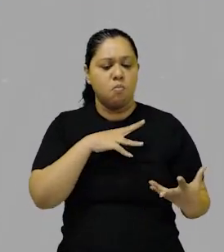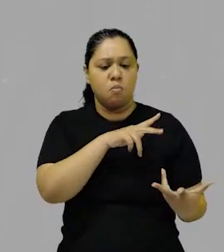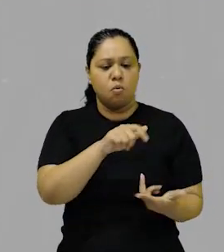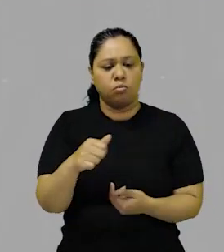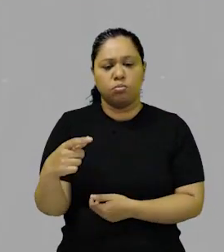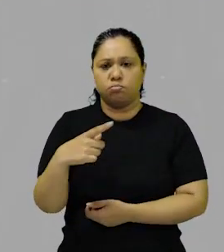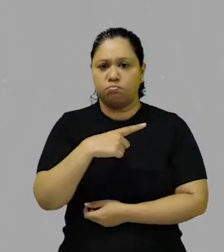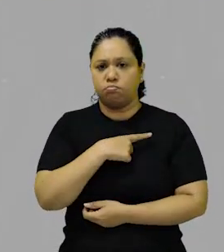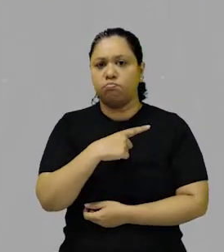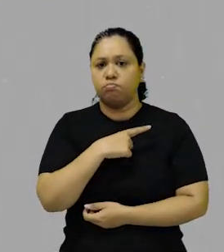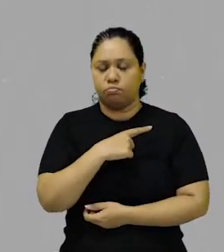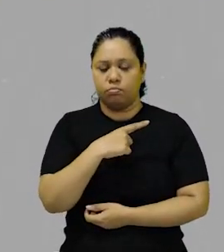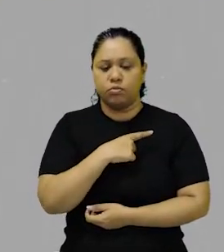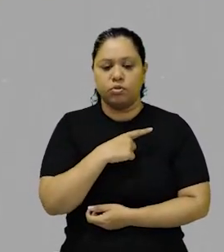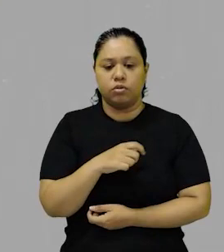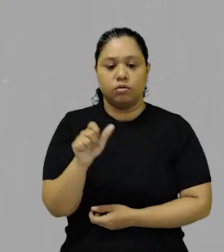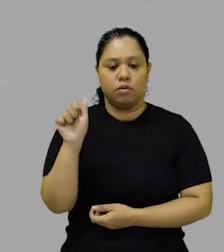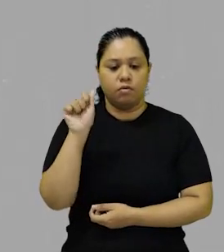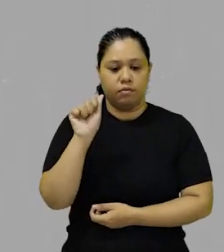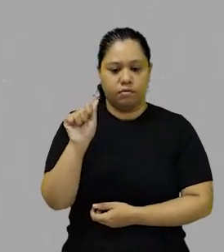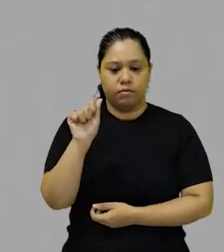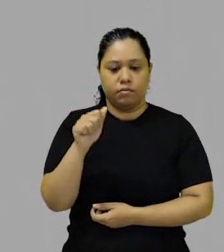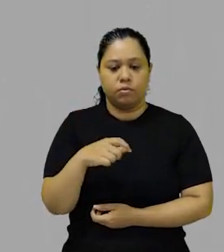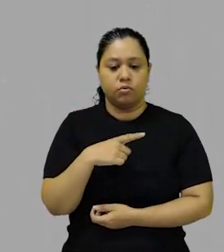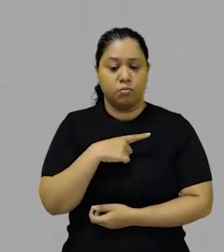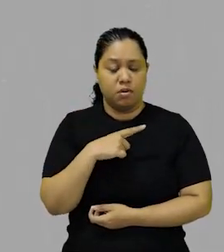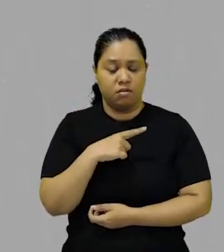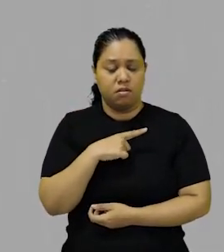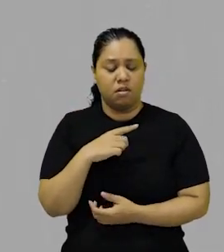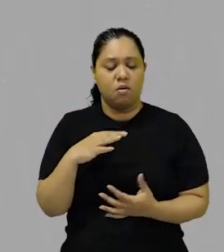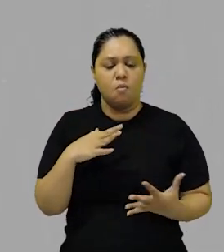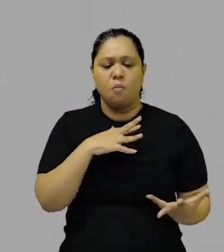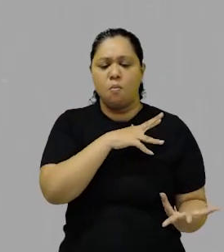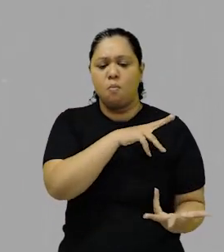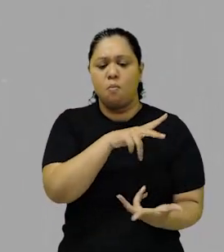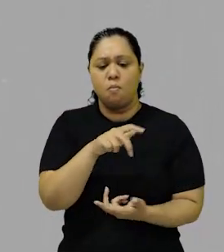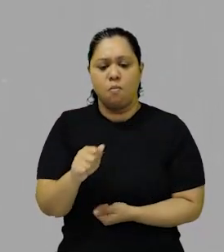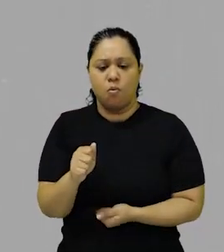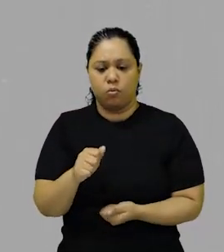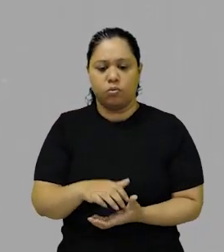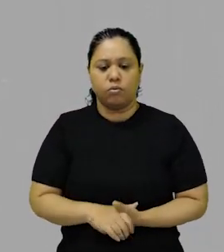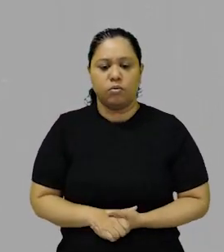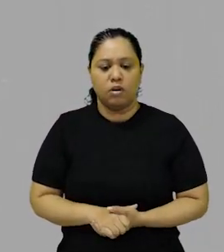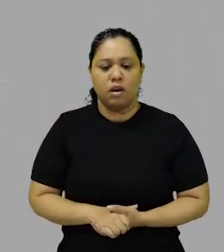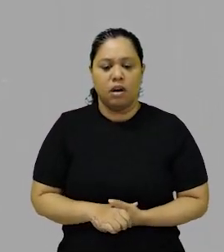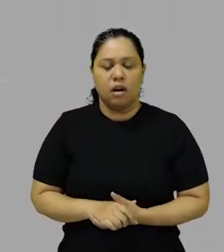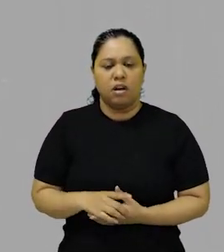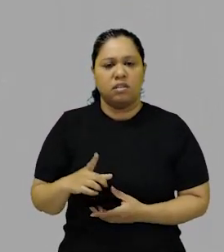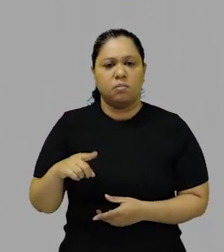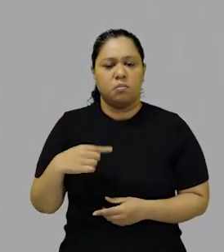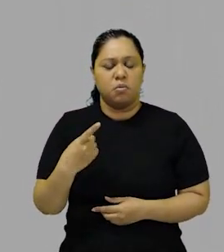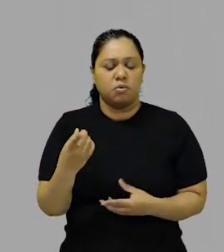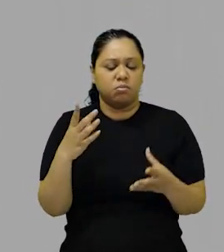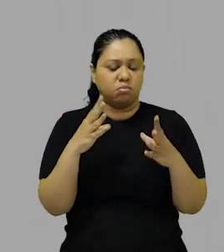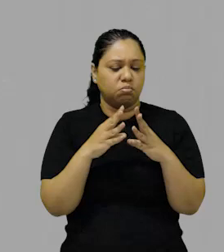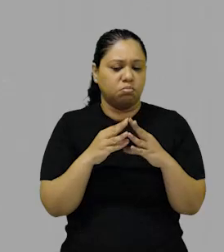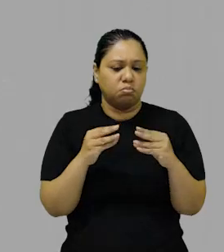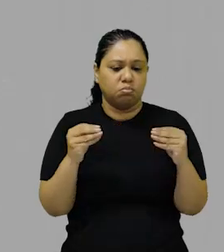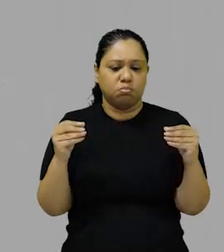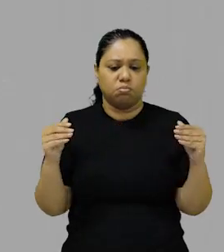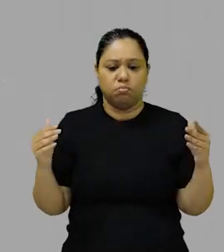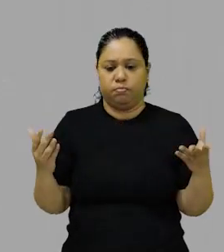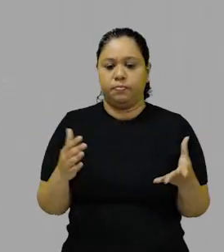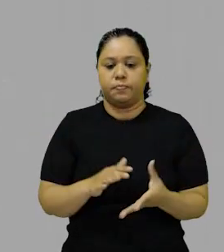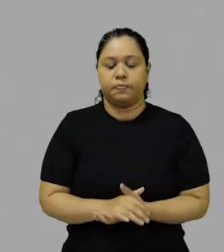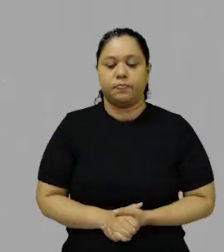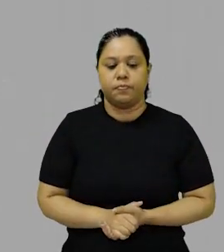que é justamente a letra A. Costumava ter o mundo aos seus pés e, de repente, se viu sem nada. Porque o que está falando na